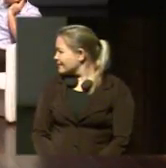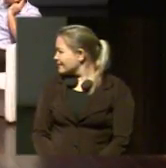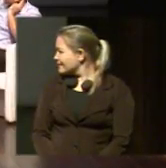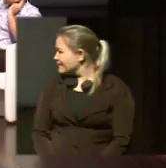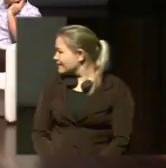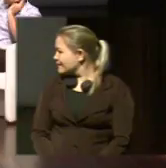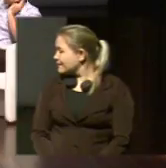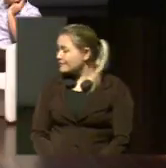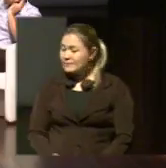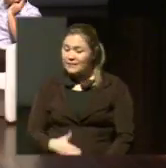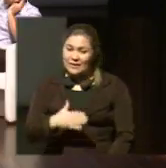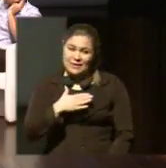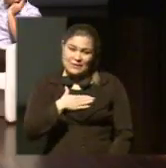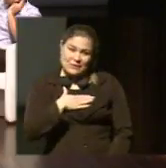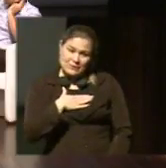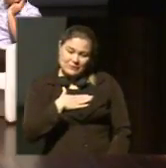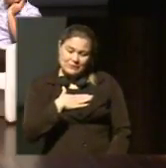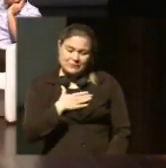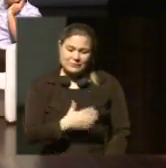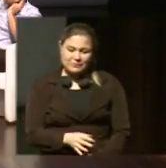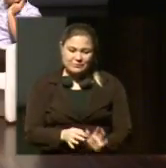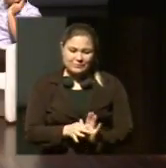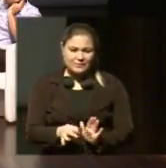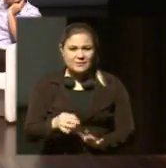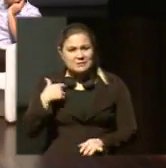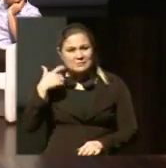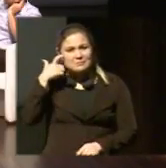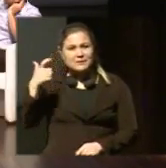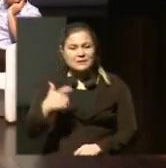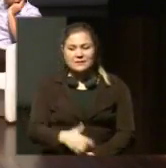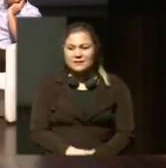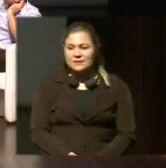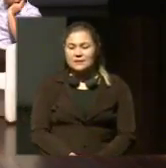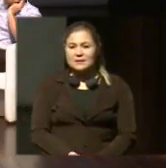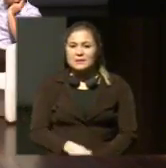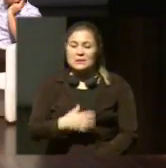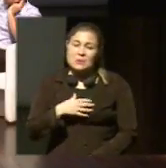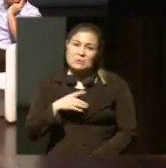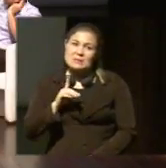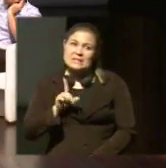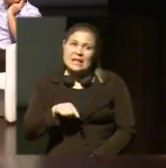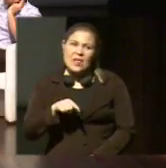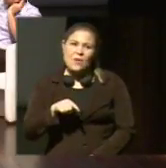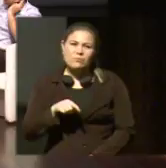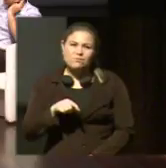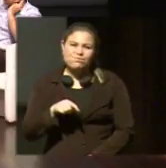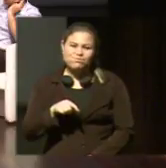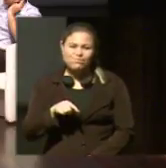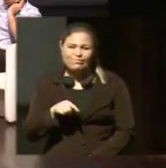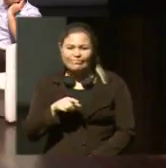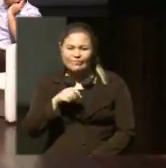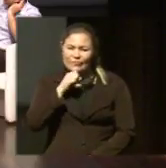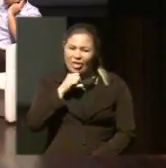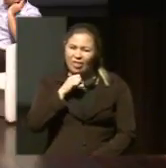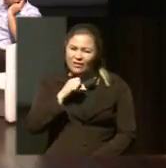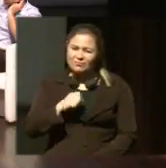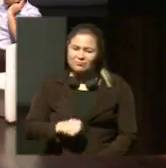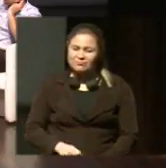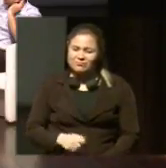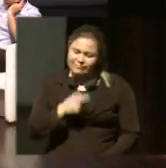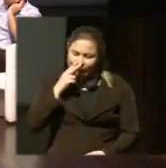Eu, particularmente, penso que eu seria um velho meio rabugento, assim, por certa